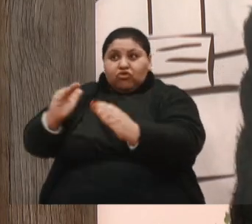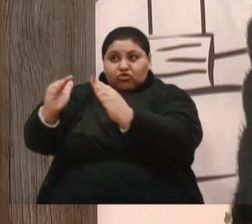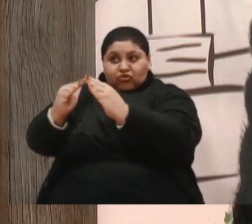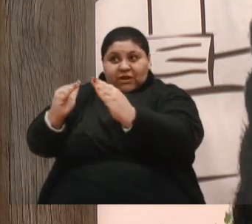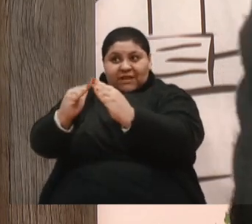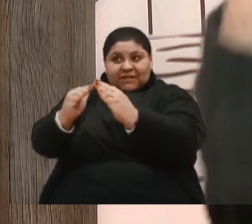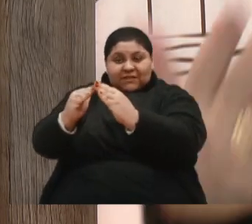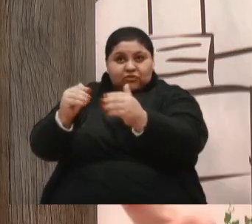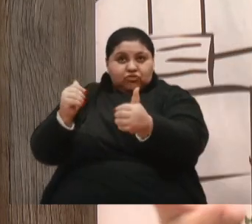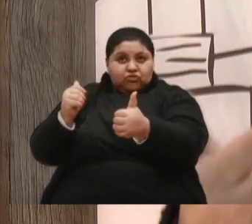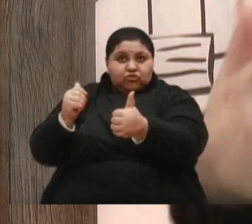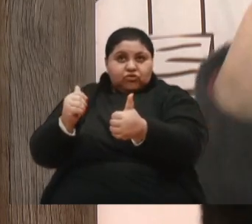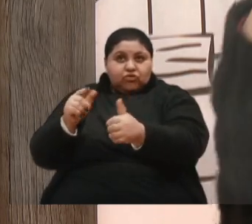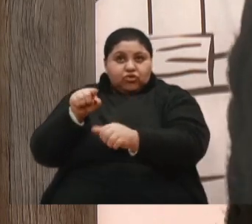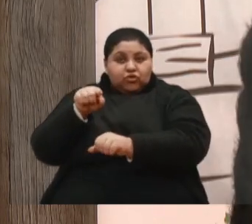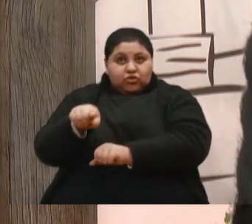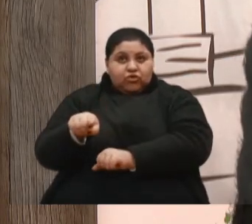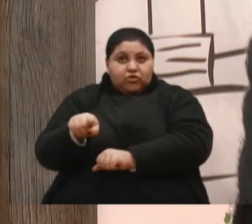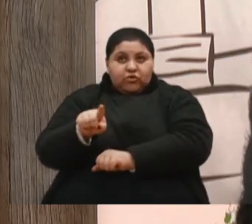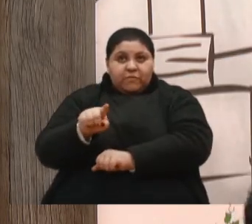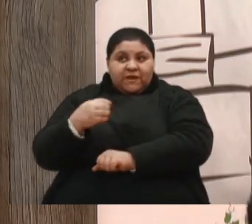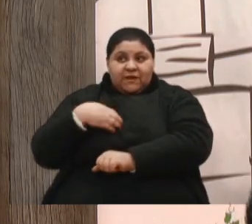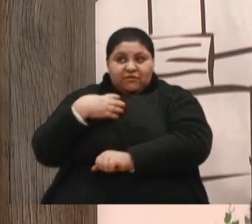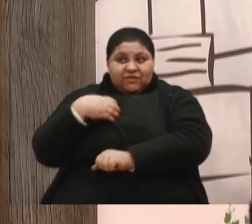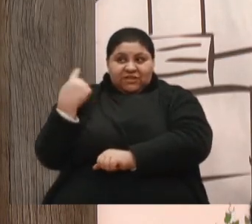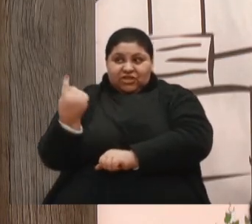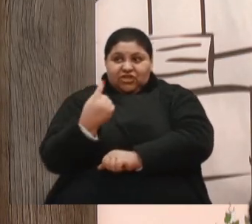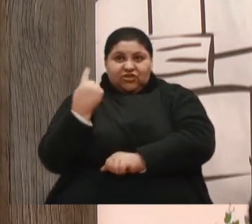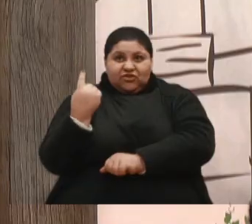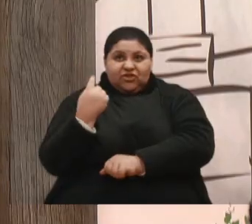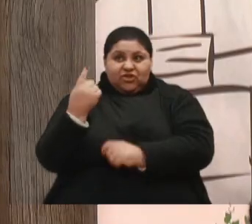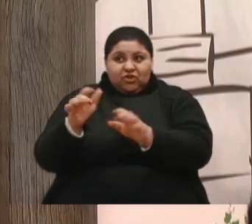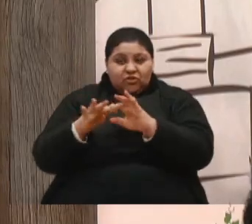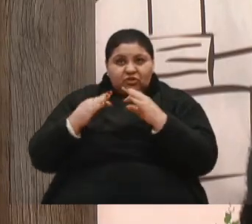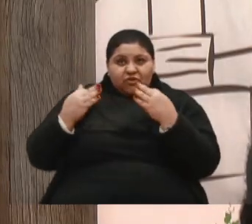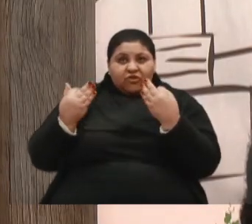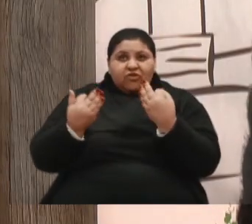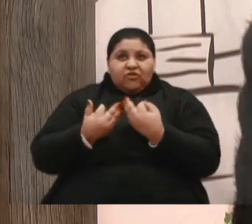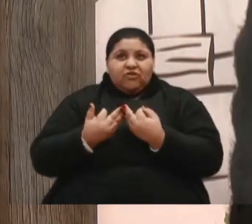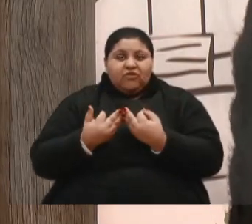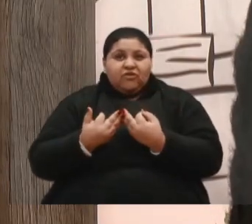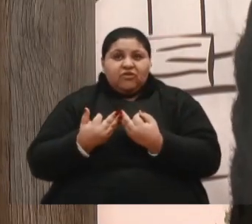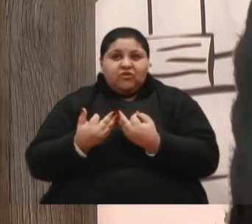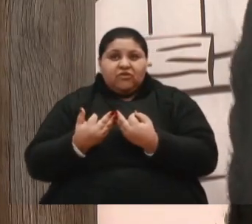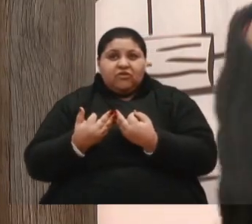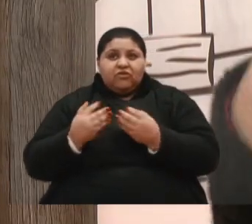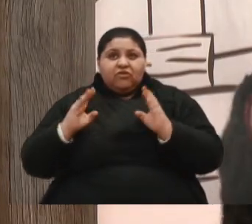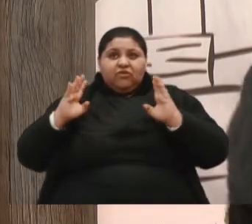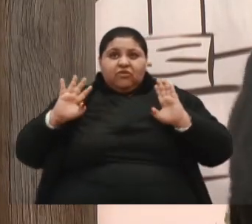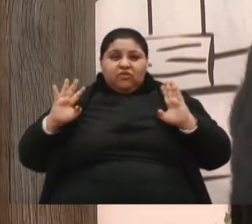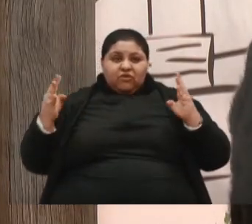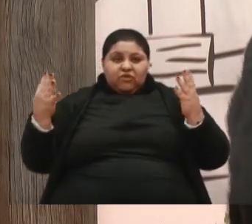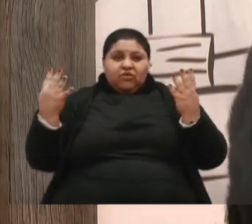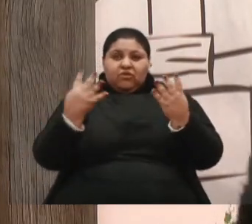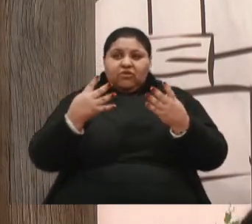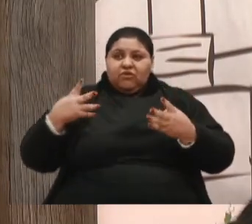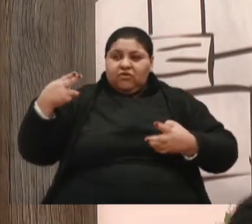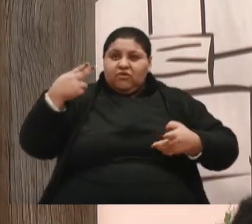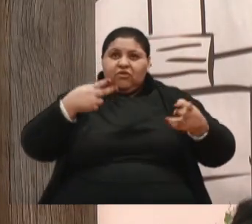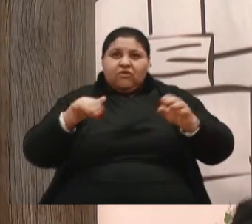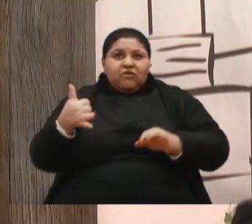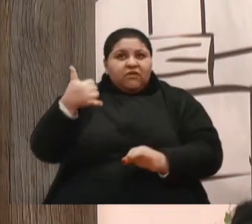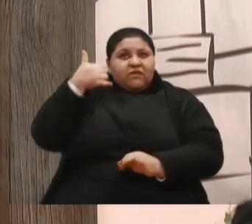casa do local onde a pessoa está ficando para não ficar sozinha, na casa de algum familiar, cortando uma cerca